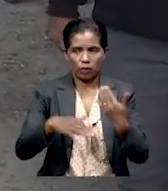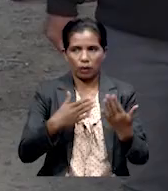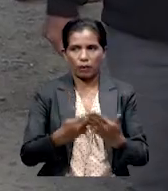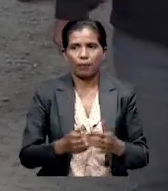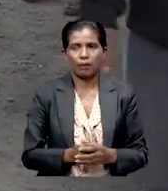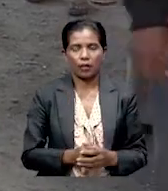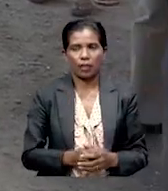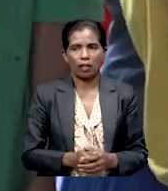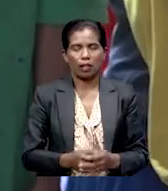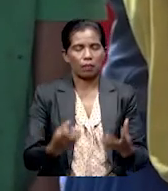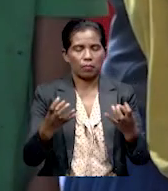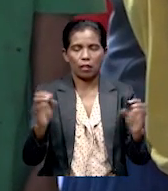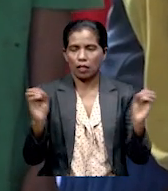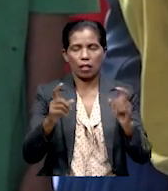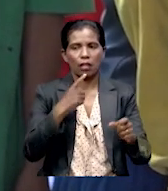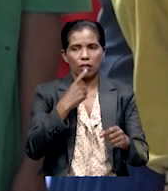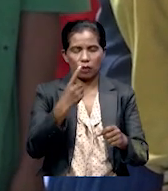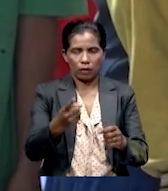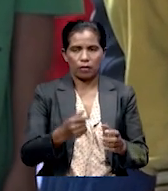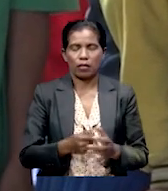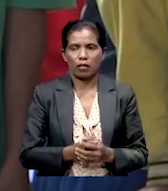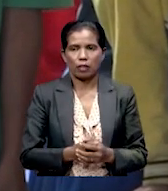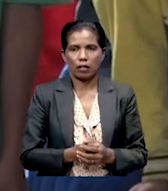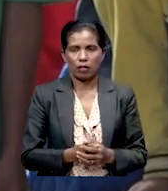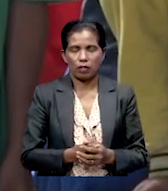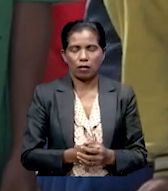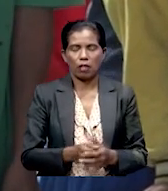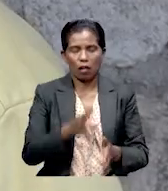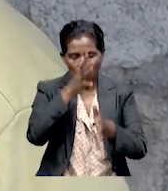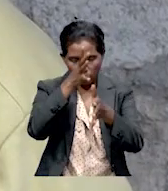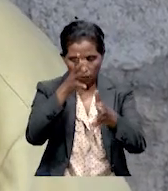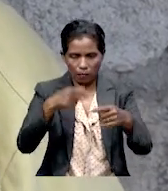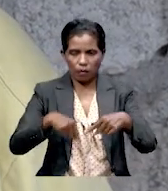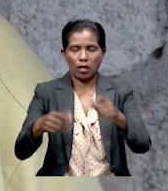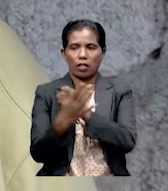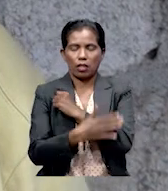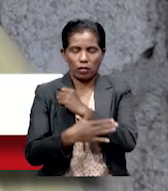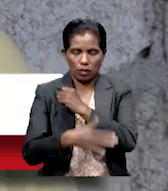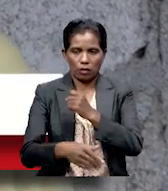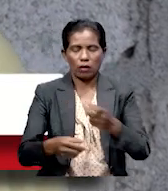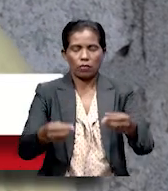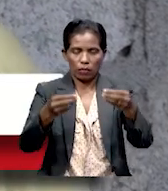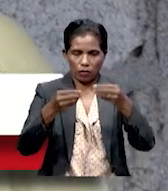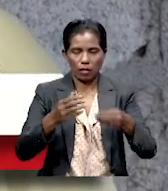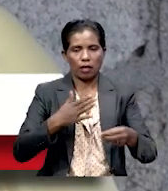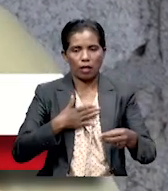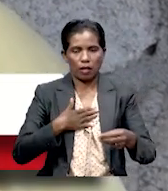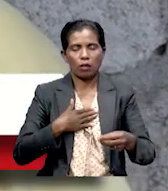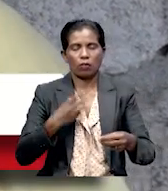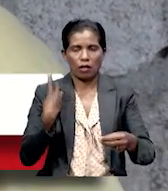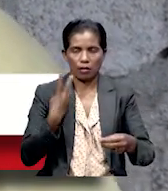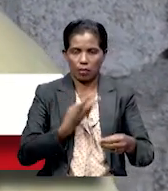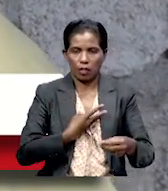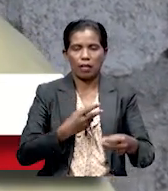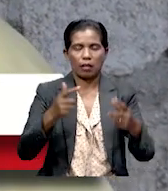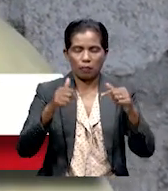la hatoida ato ato de ta avo antisai ba hiliu ameno hela hau ho am na hira